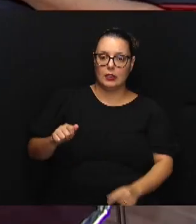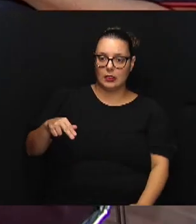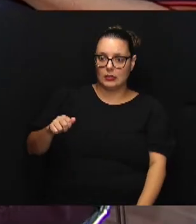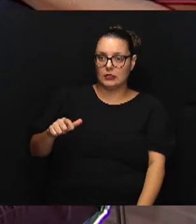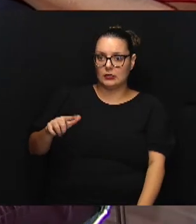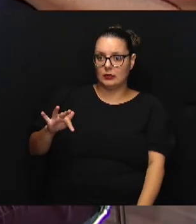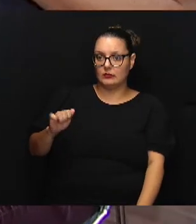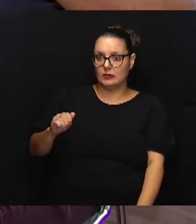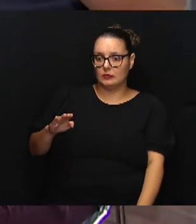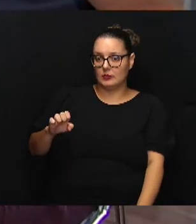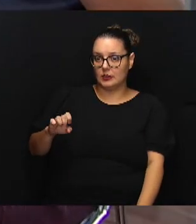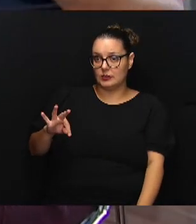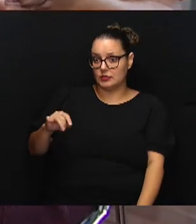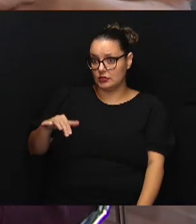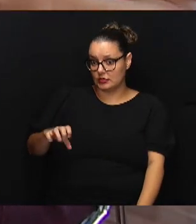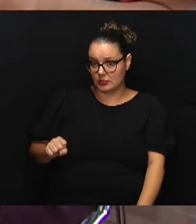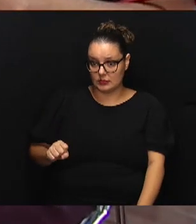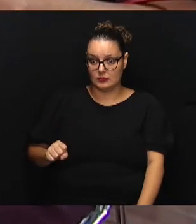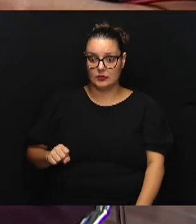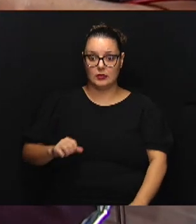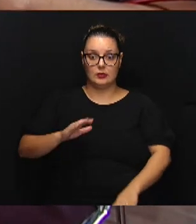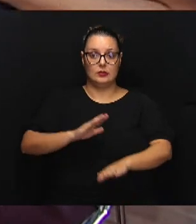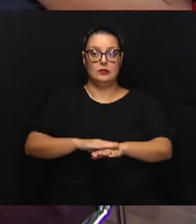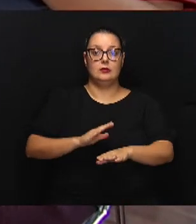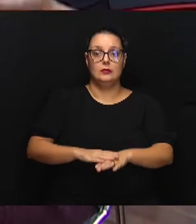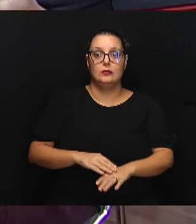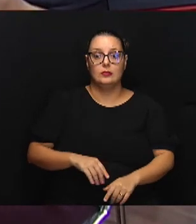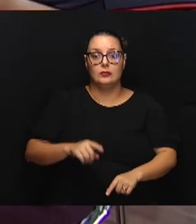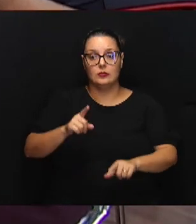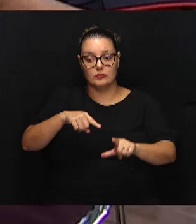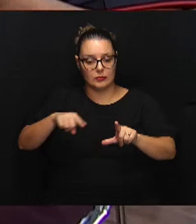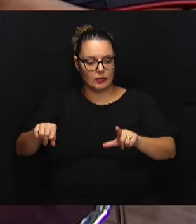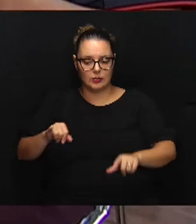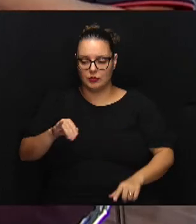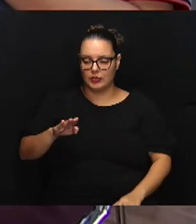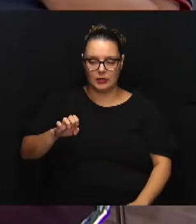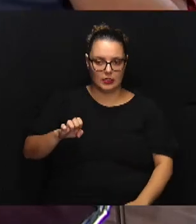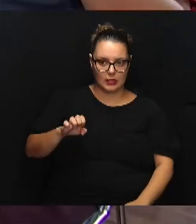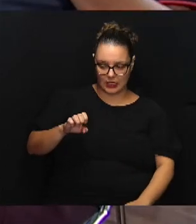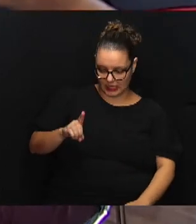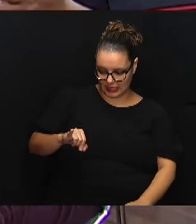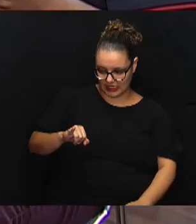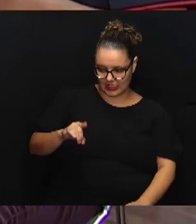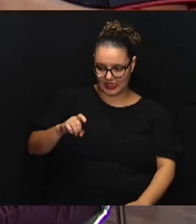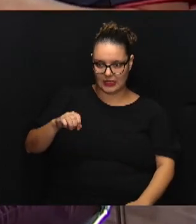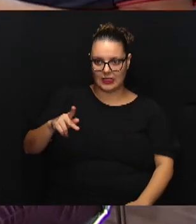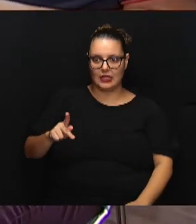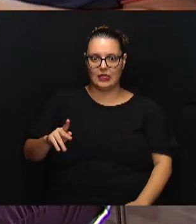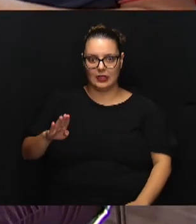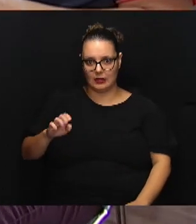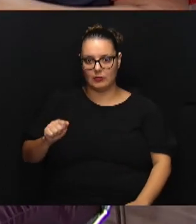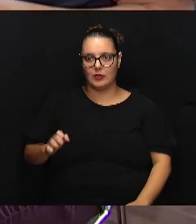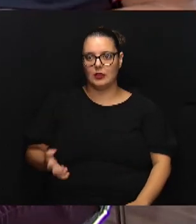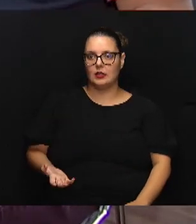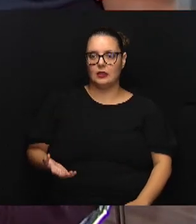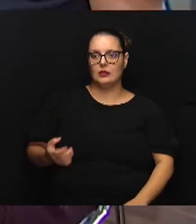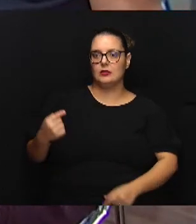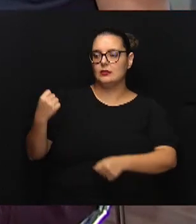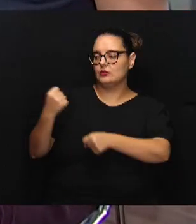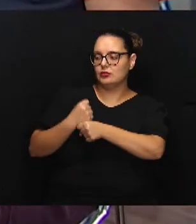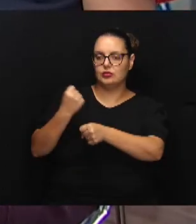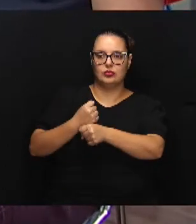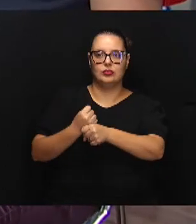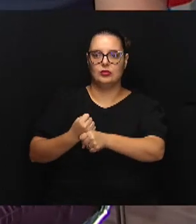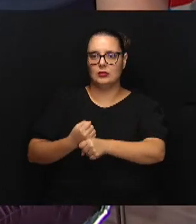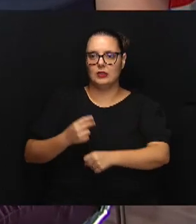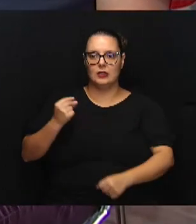funcional no país, os números ruins do IDEB, há décadas. A gente discute isso há décadas. Com certeza. Não é um assunto que surgiu